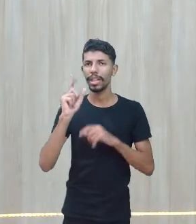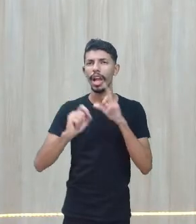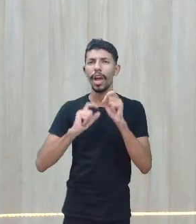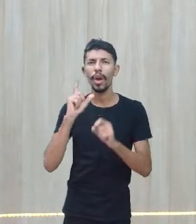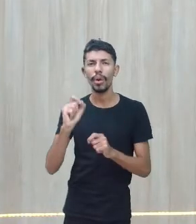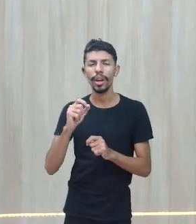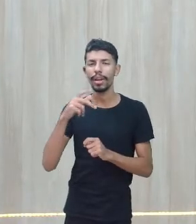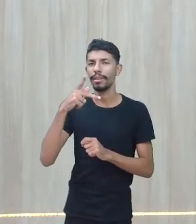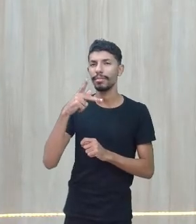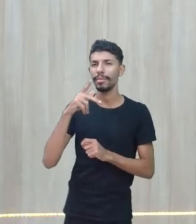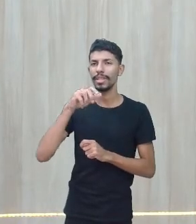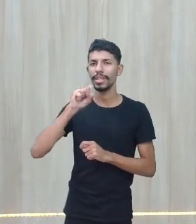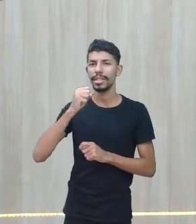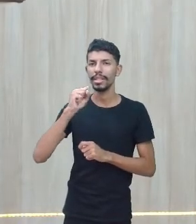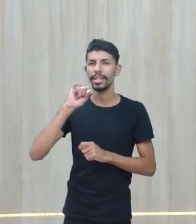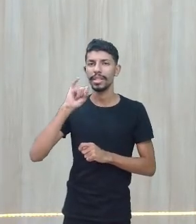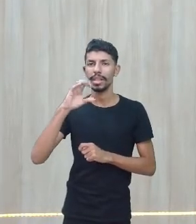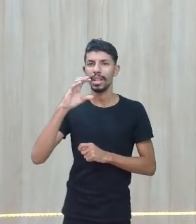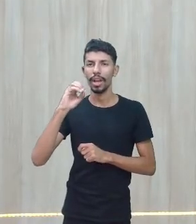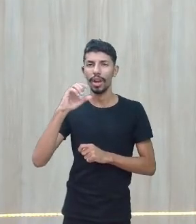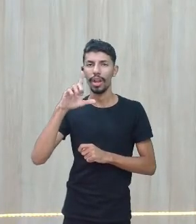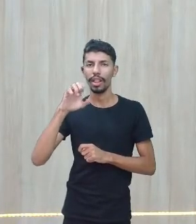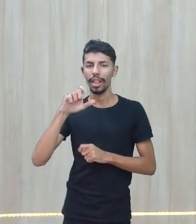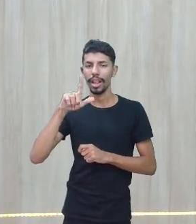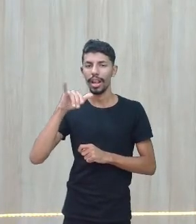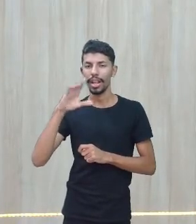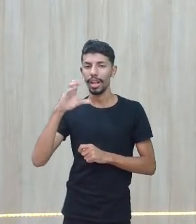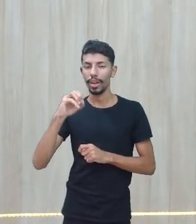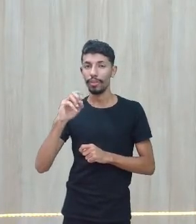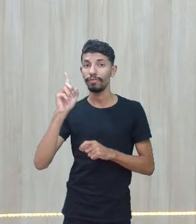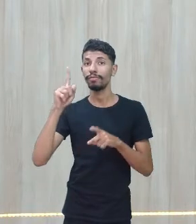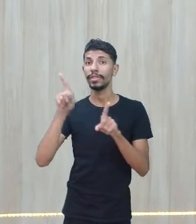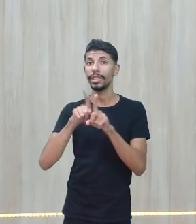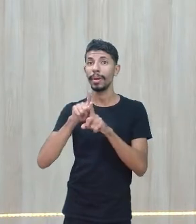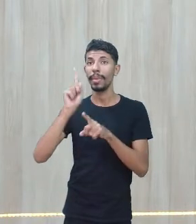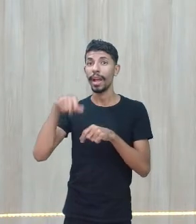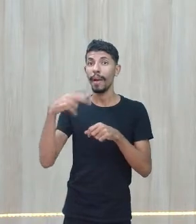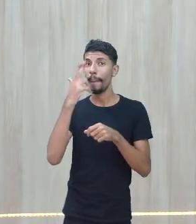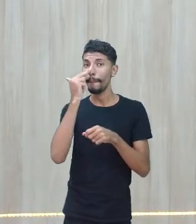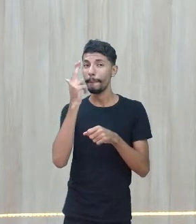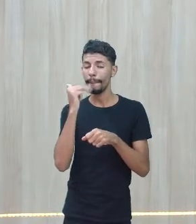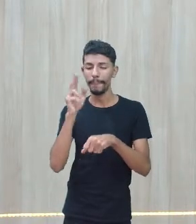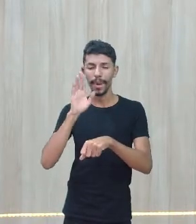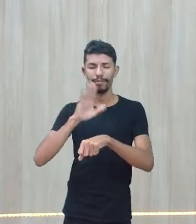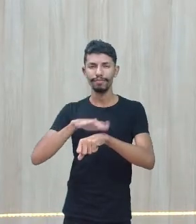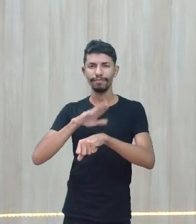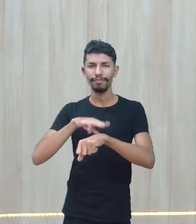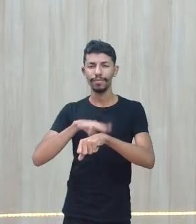psicodélico. Nessa época também foi que o funk chegou no Brasil. mas principalmente